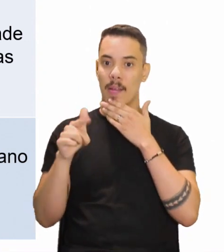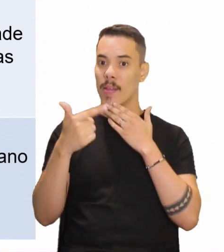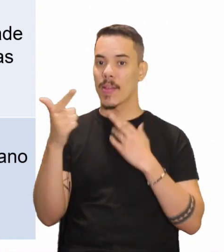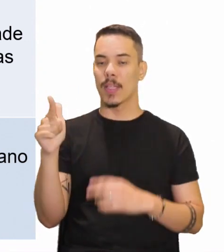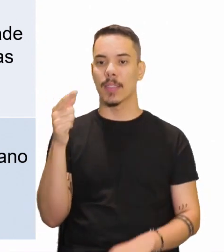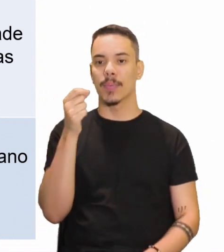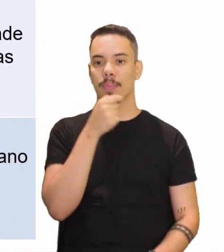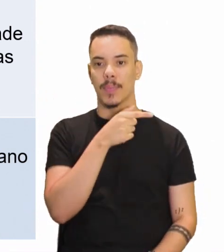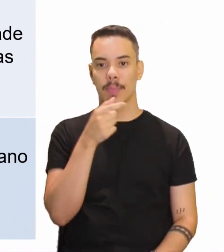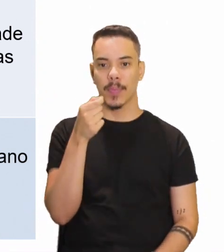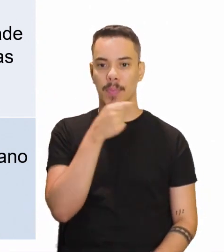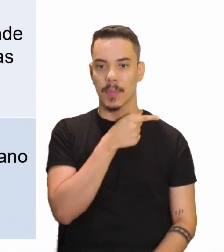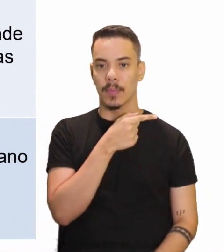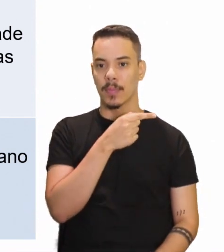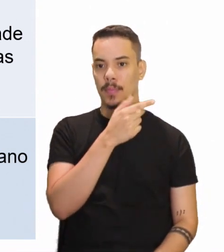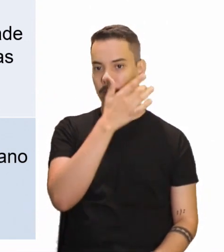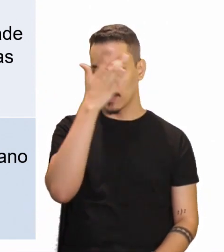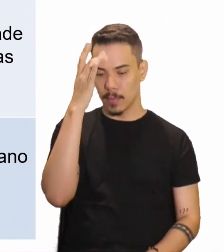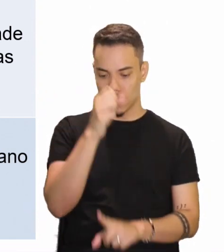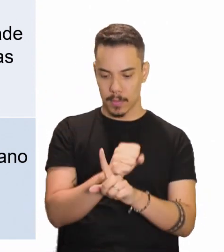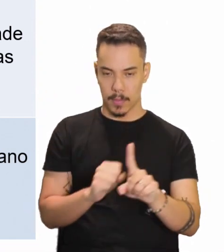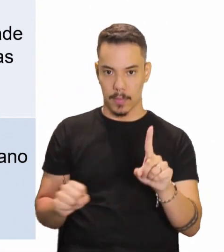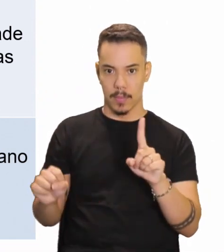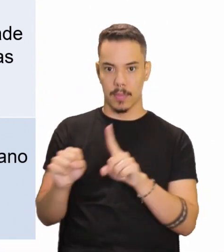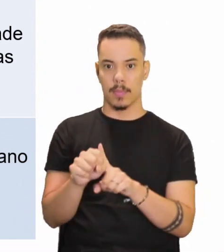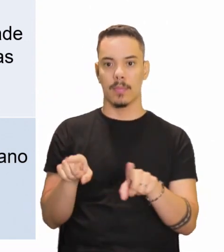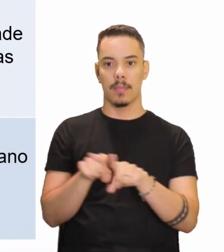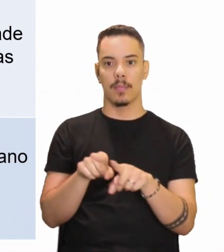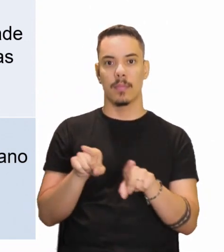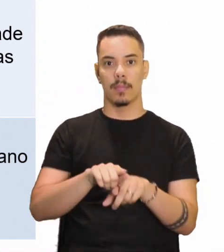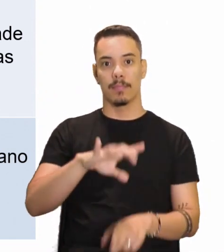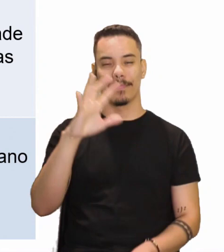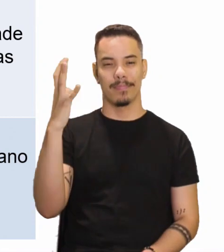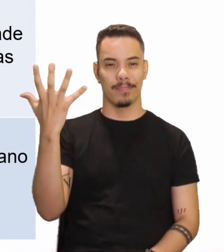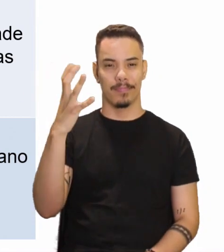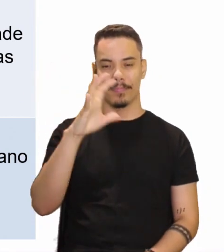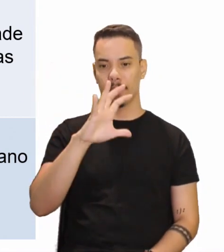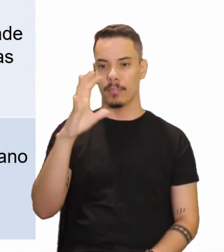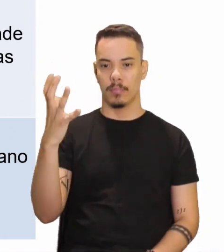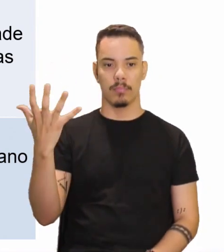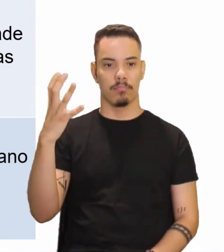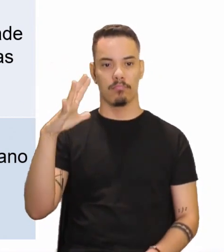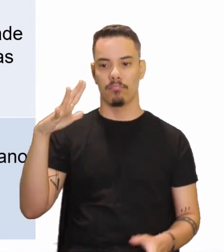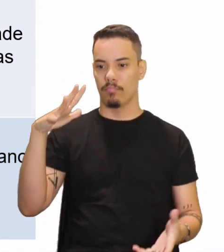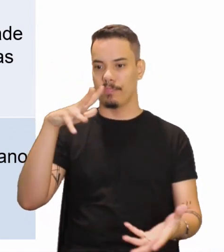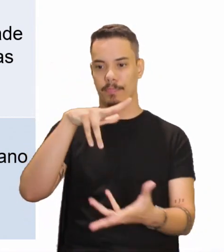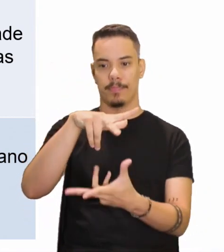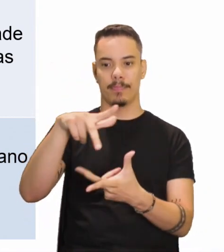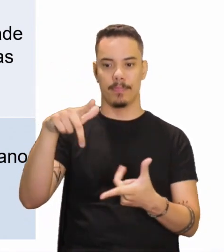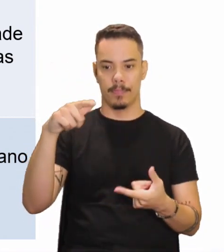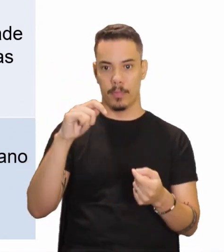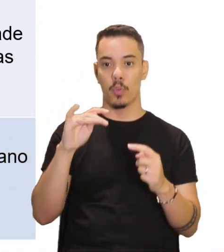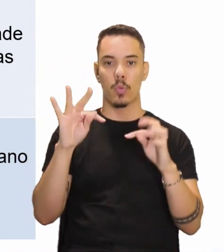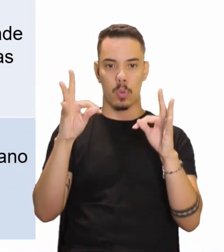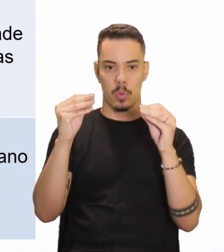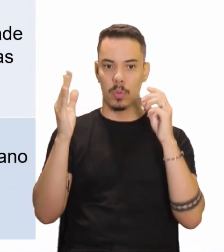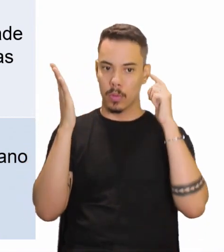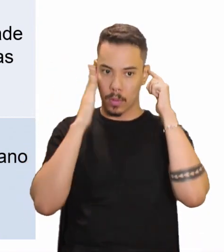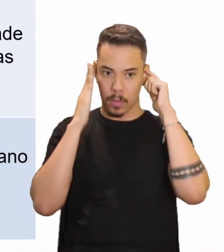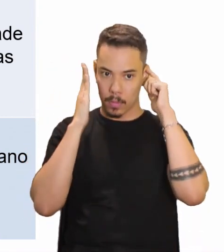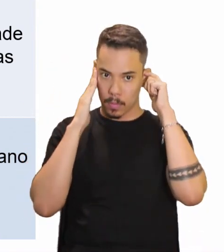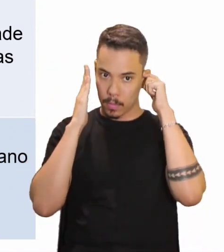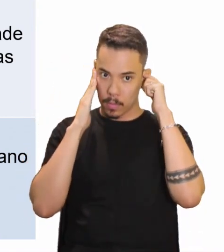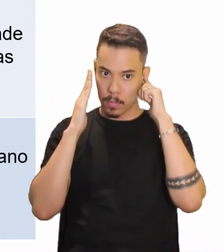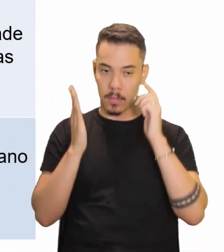sátiras a questões sociais de forma atemporal e Universal e a charge